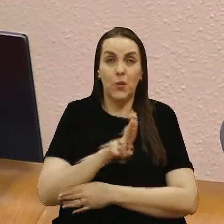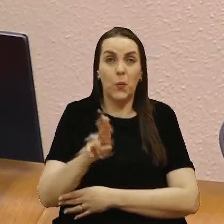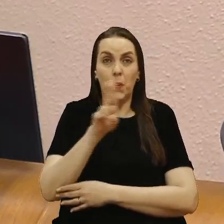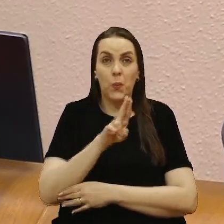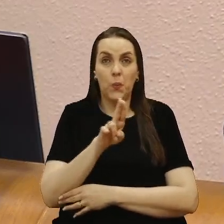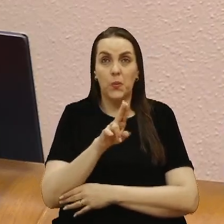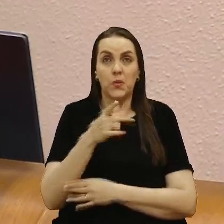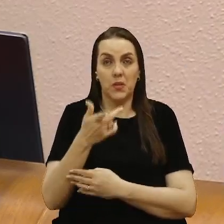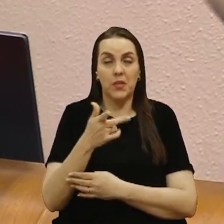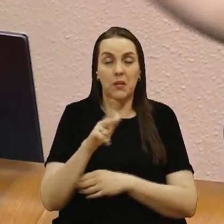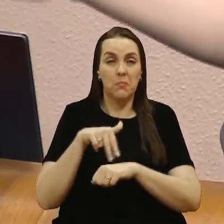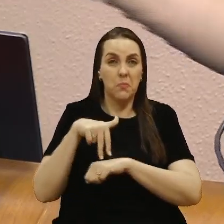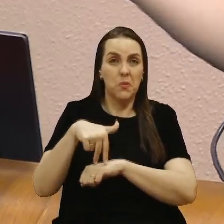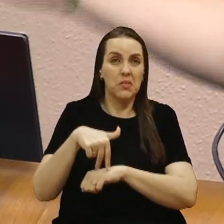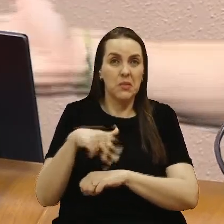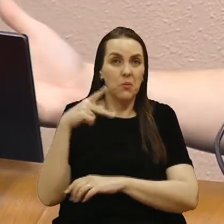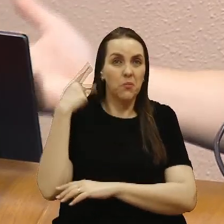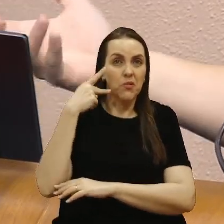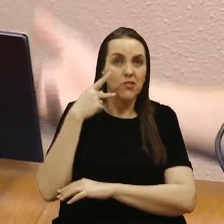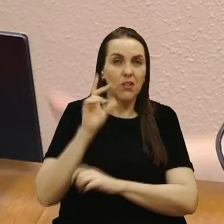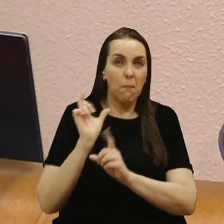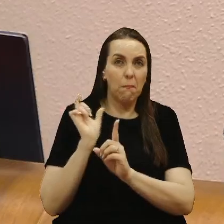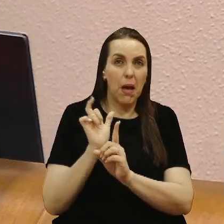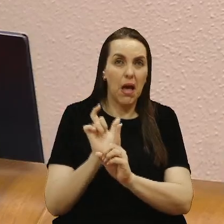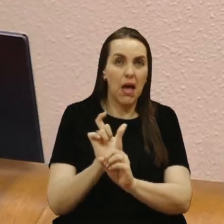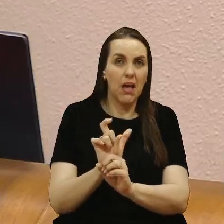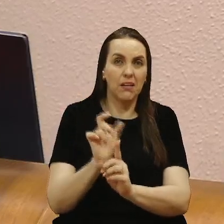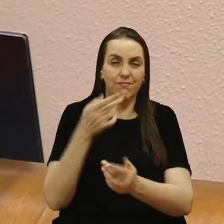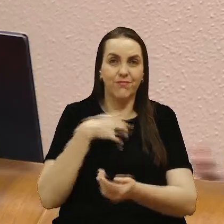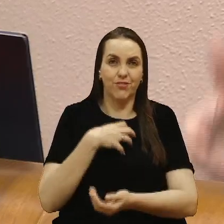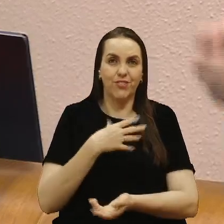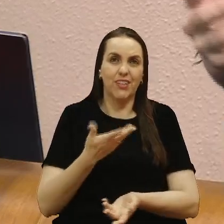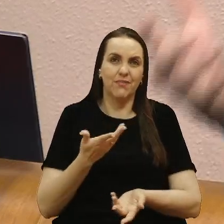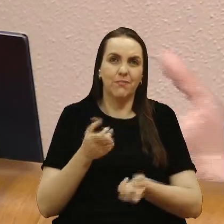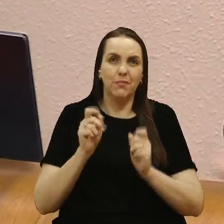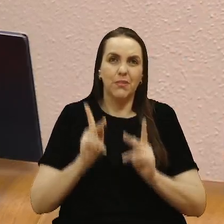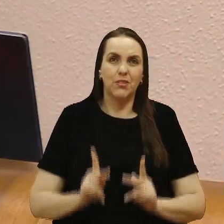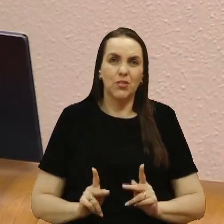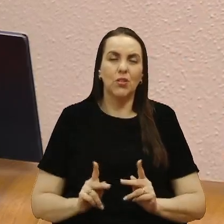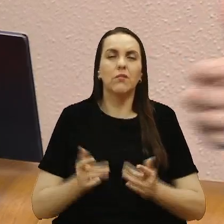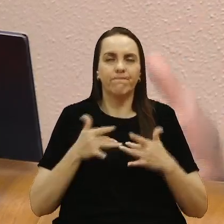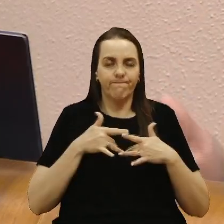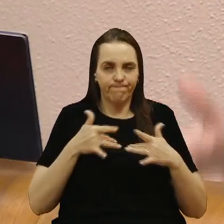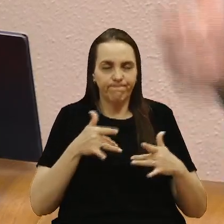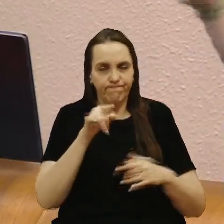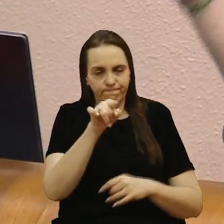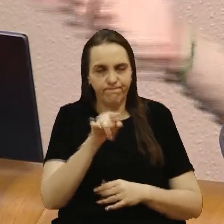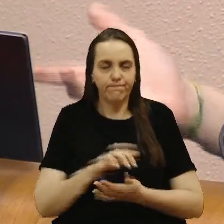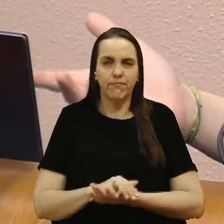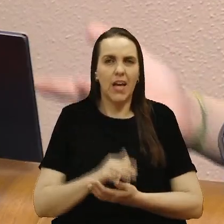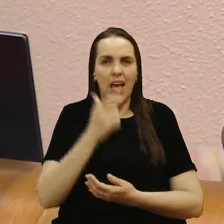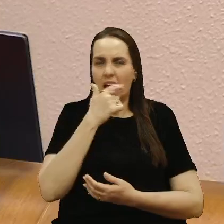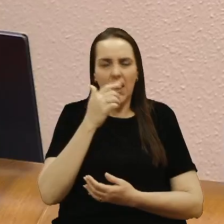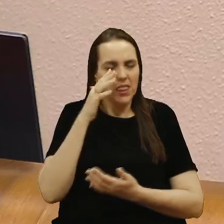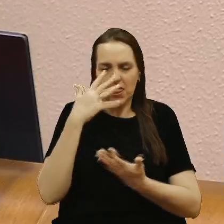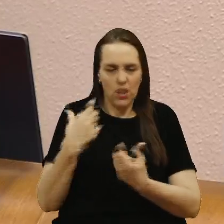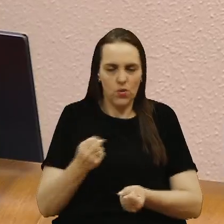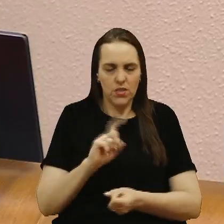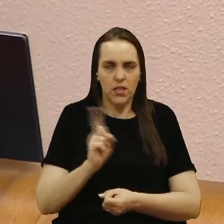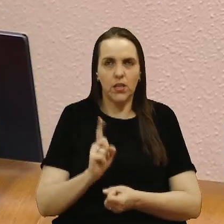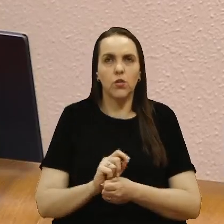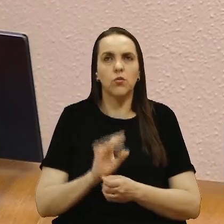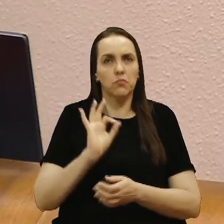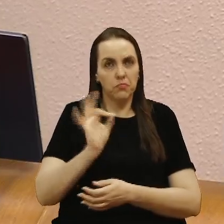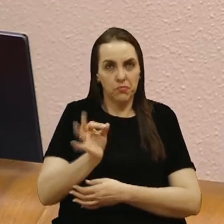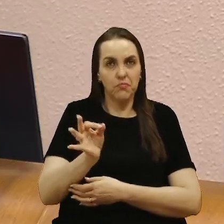o seu posicionamento político para atacar dessa forma alguém. Então, me solidarizo, acho inaceitável. De fato, o senhor está